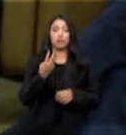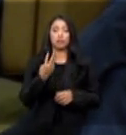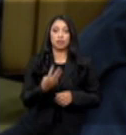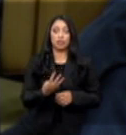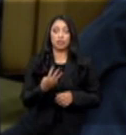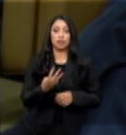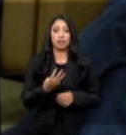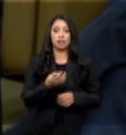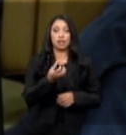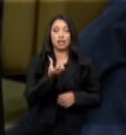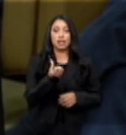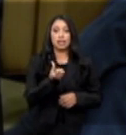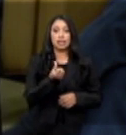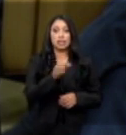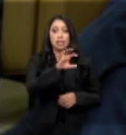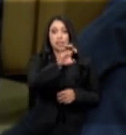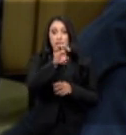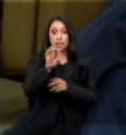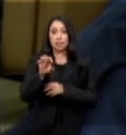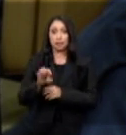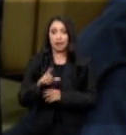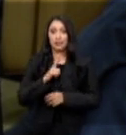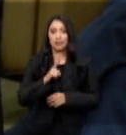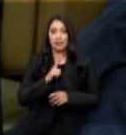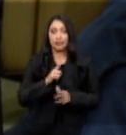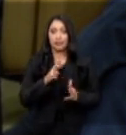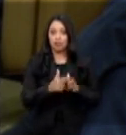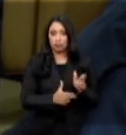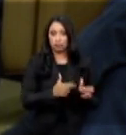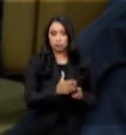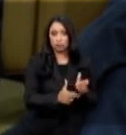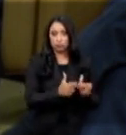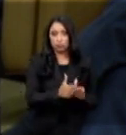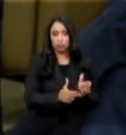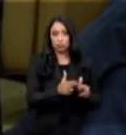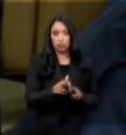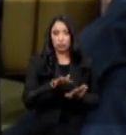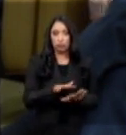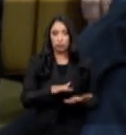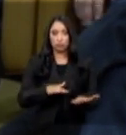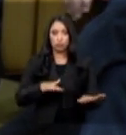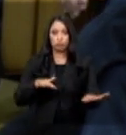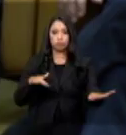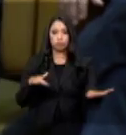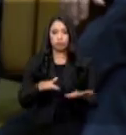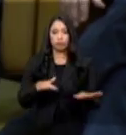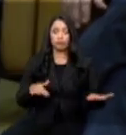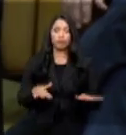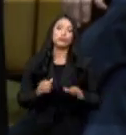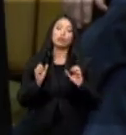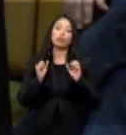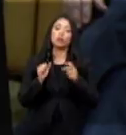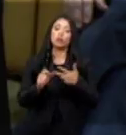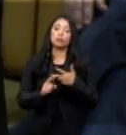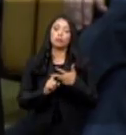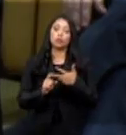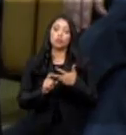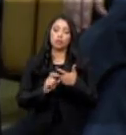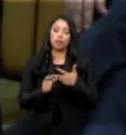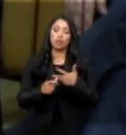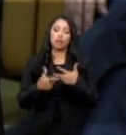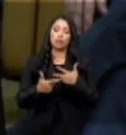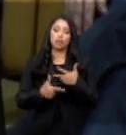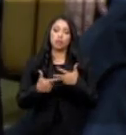em 6 estados onde passam a malha ferroviária brasileira. Mais de um governo, poder legislativo, a sociedade,